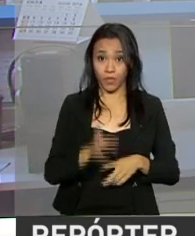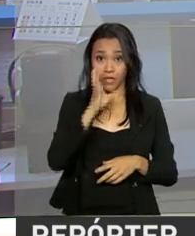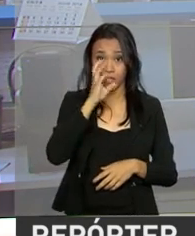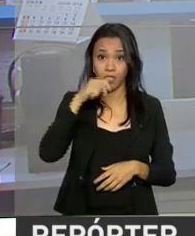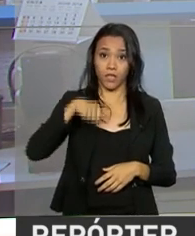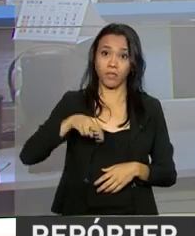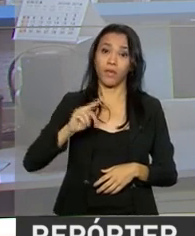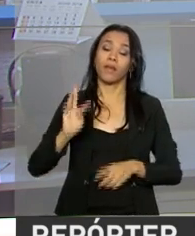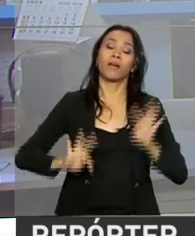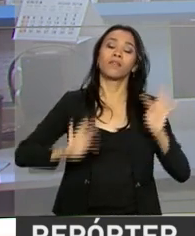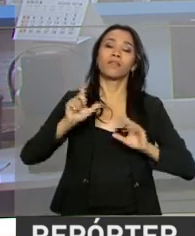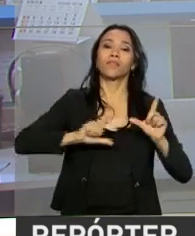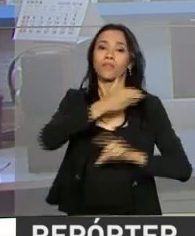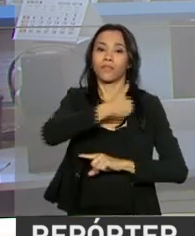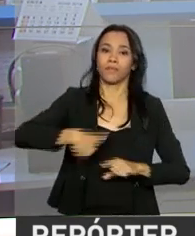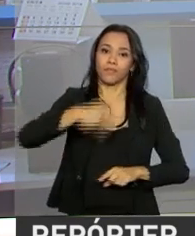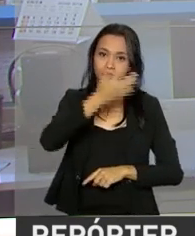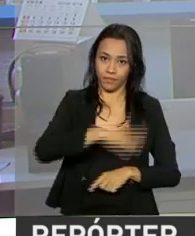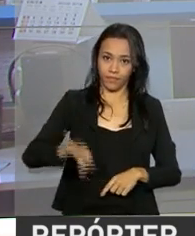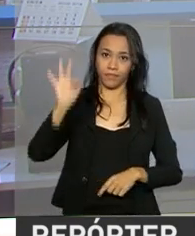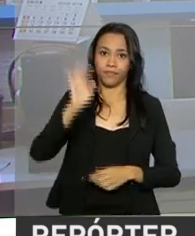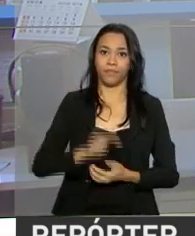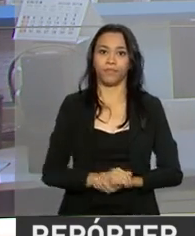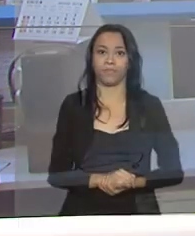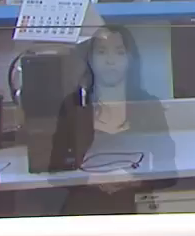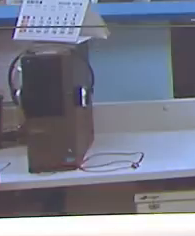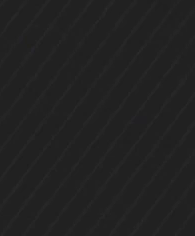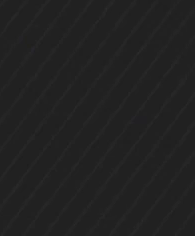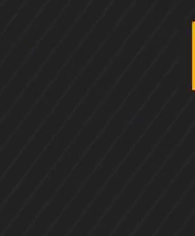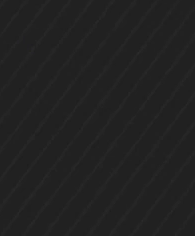aqui na nbr a tv do governo federal